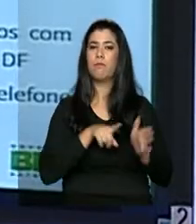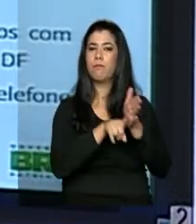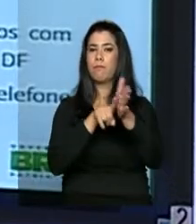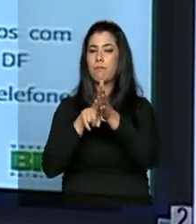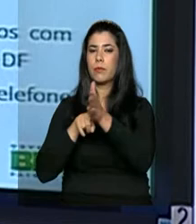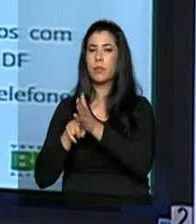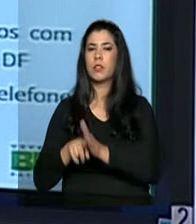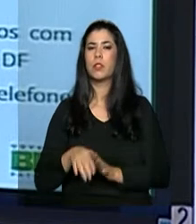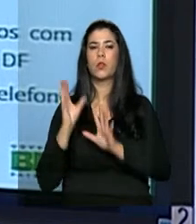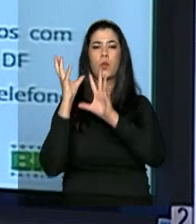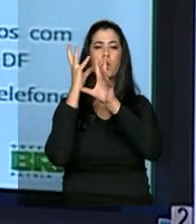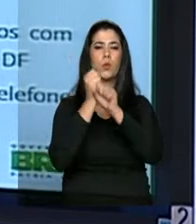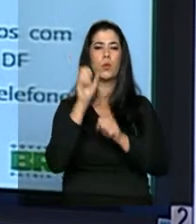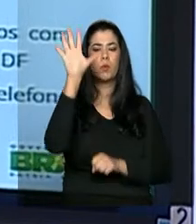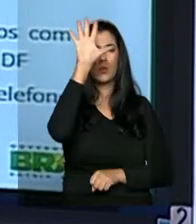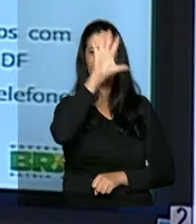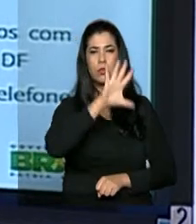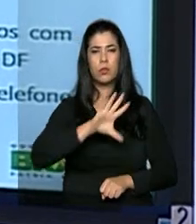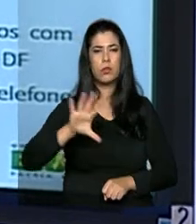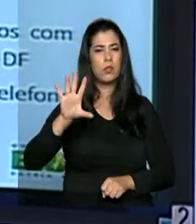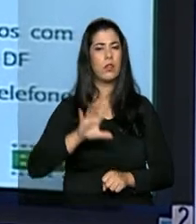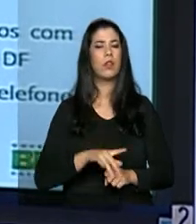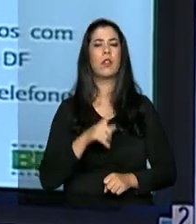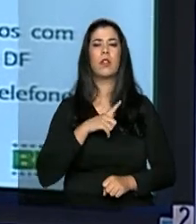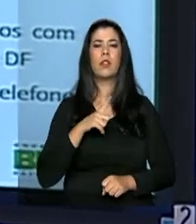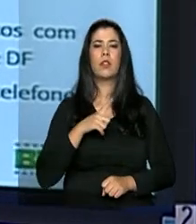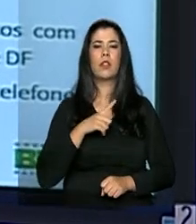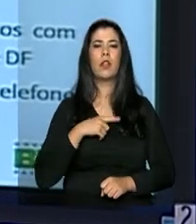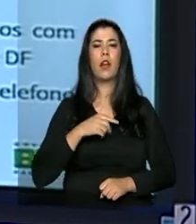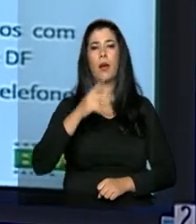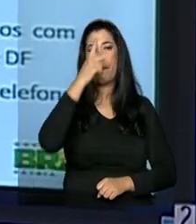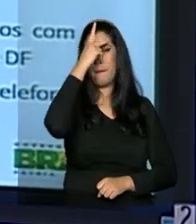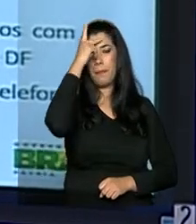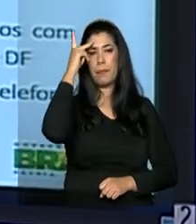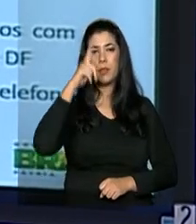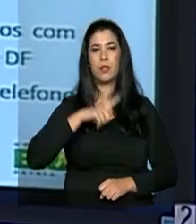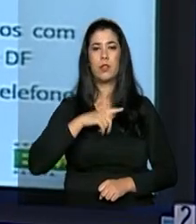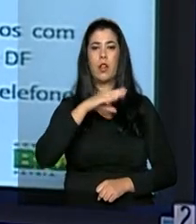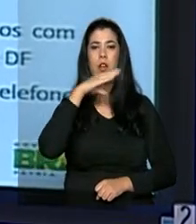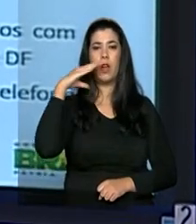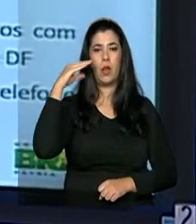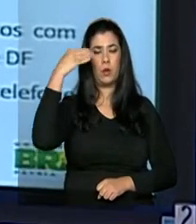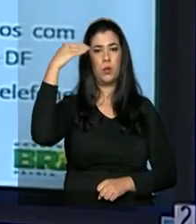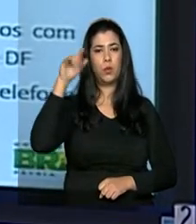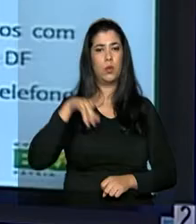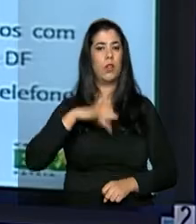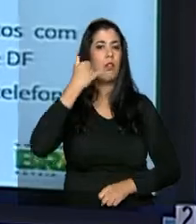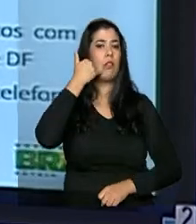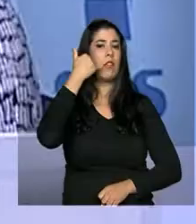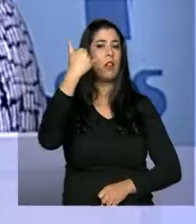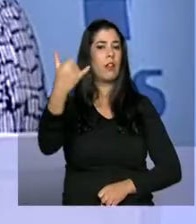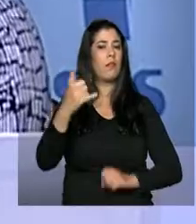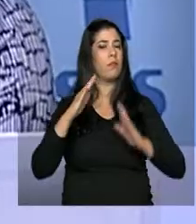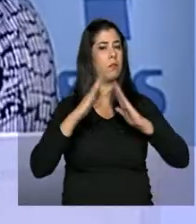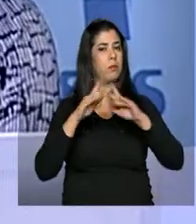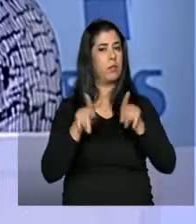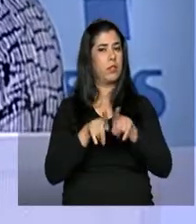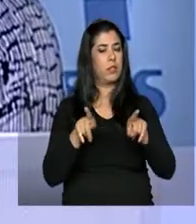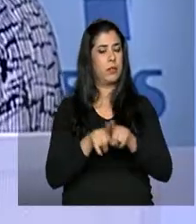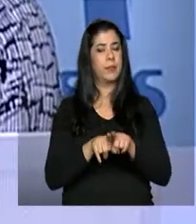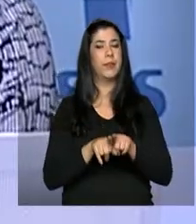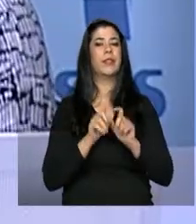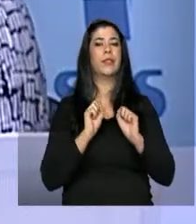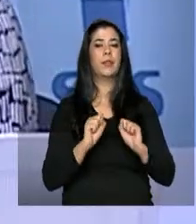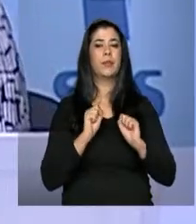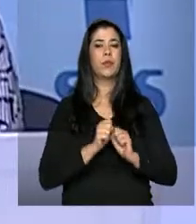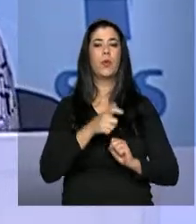quase 41 mil entrevistas em adultos que têm telefone fixo, e depois são feitas também uma série